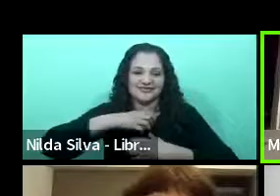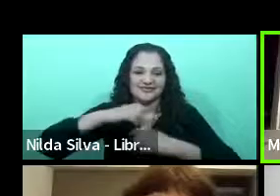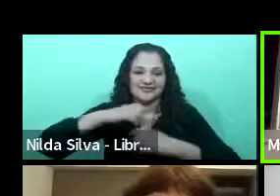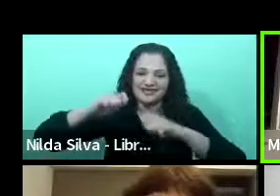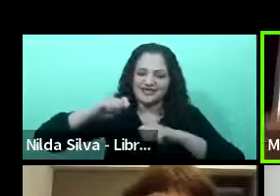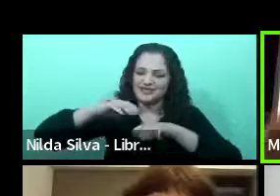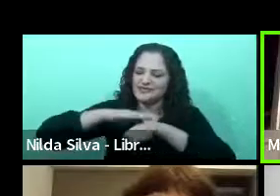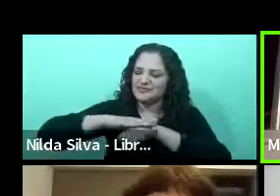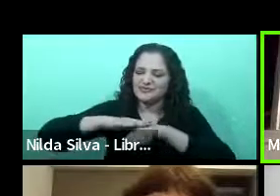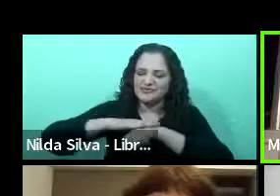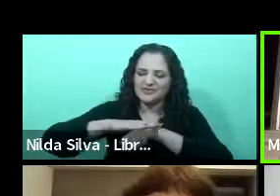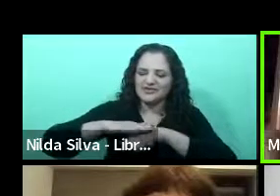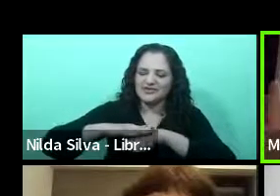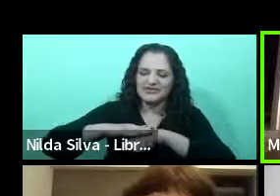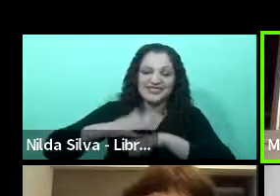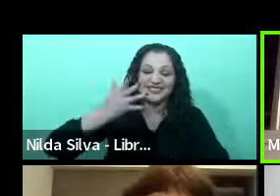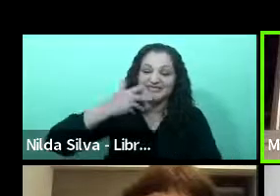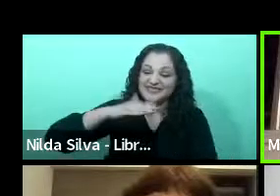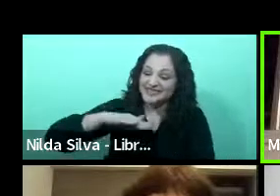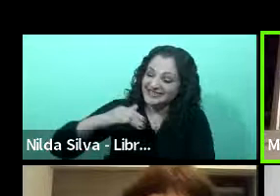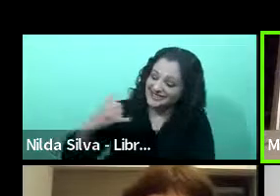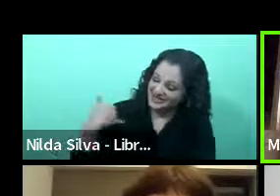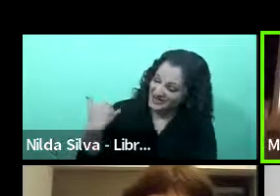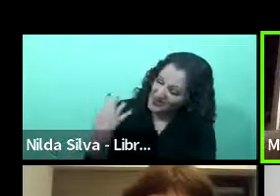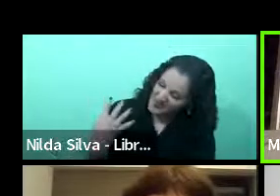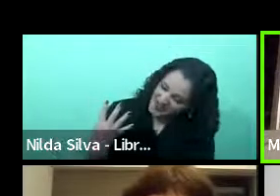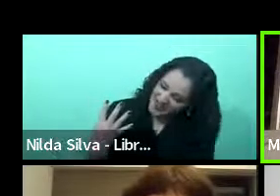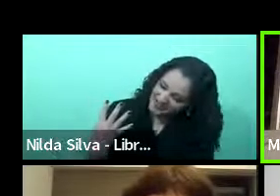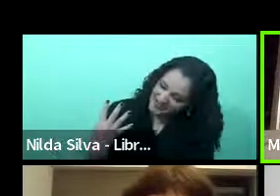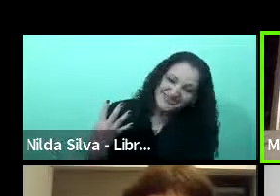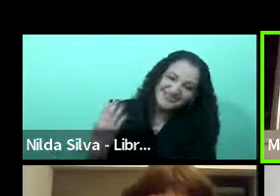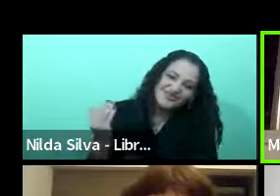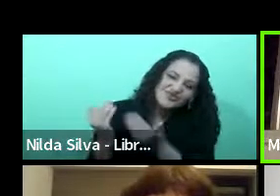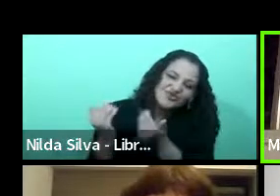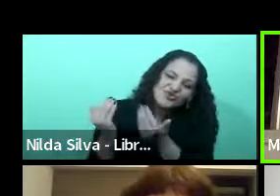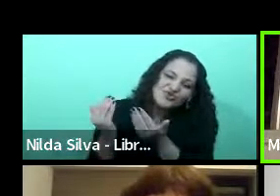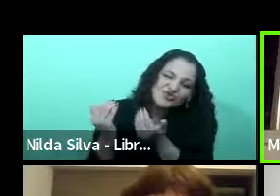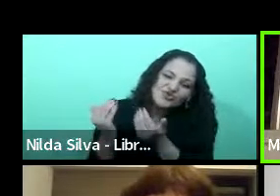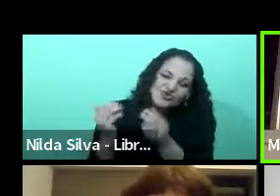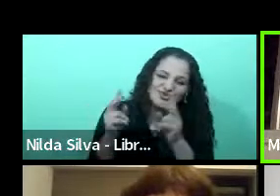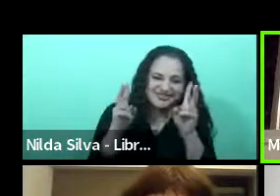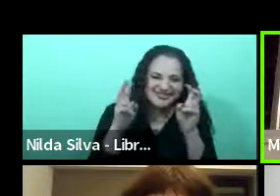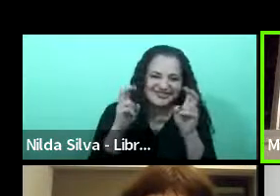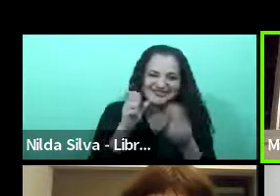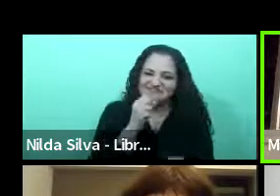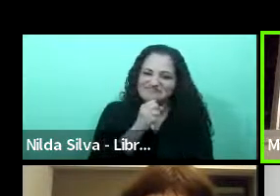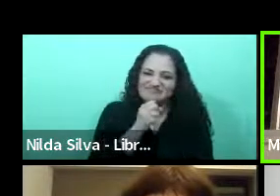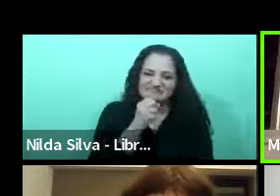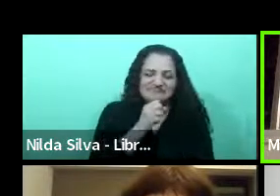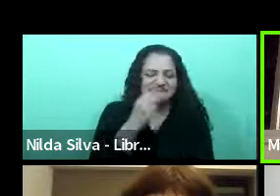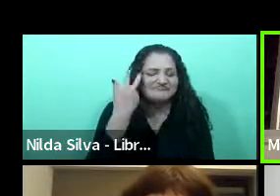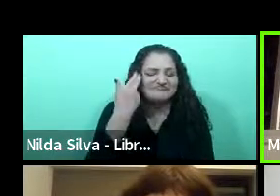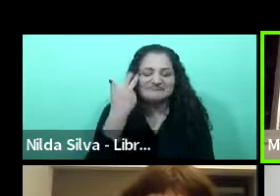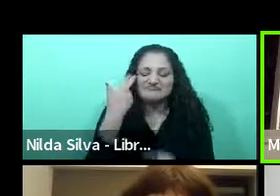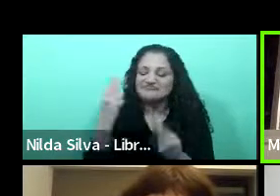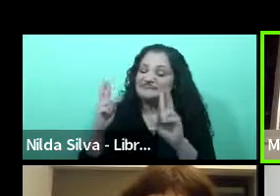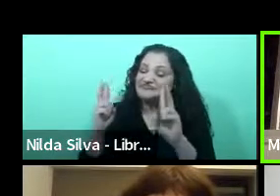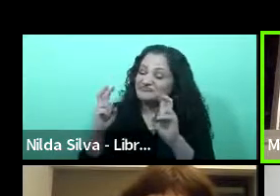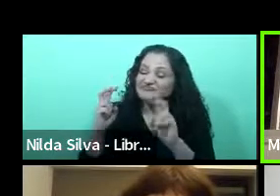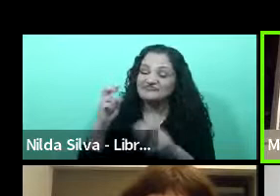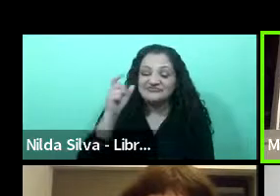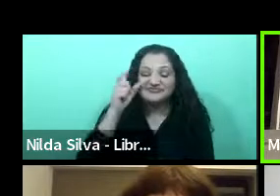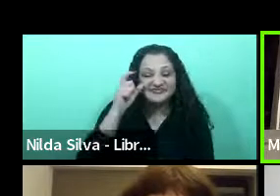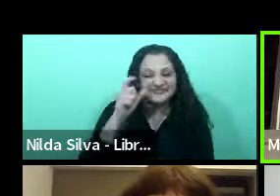turma de 4 anos, enfim, uma turma de bem novinhos sobre o envelhecimento, e que isso seria uma temática interessante,